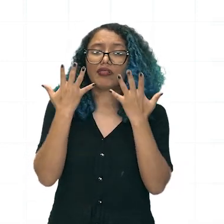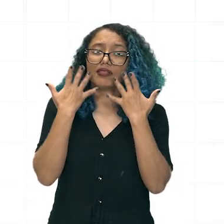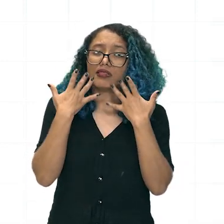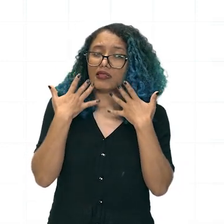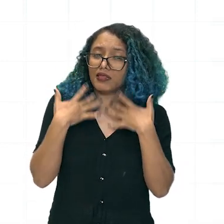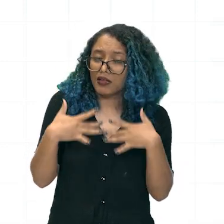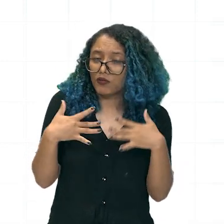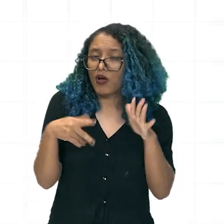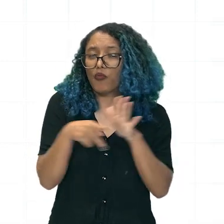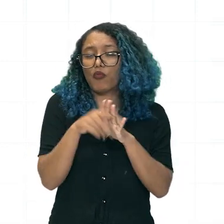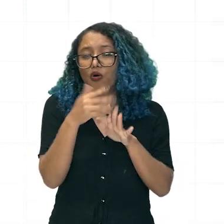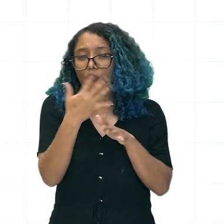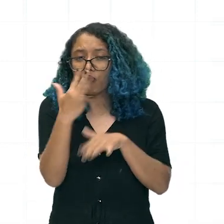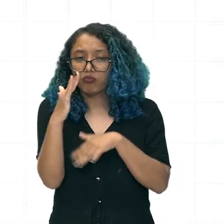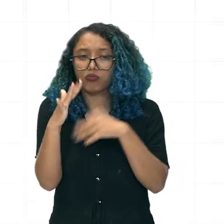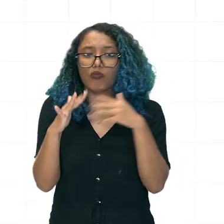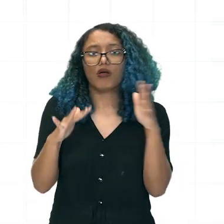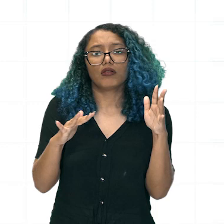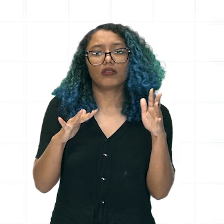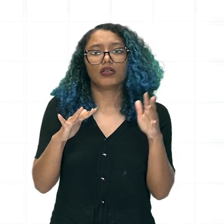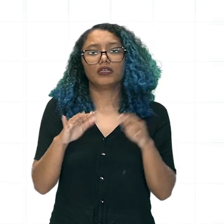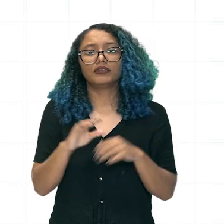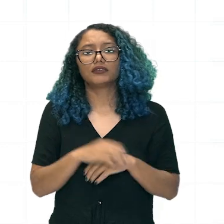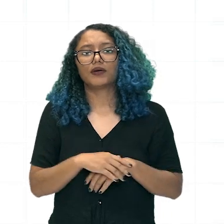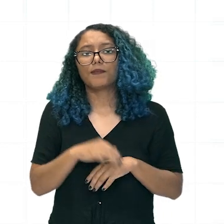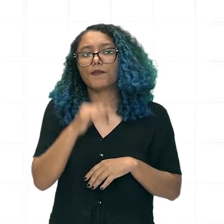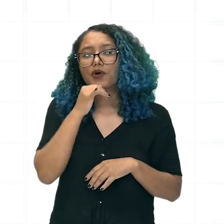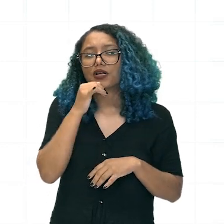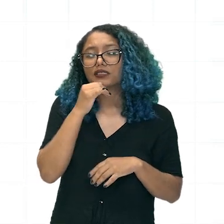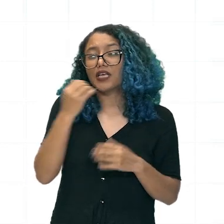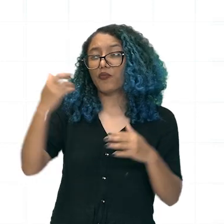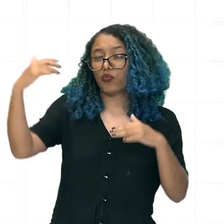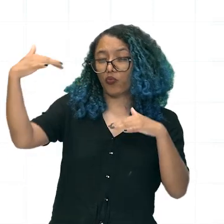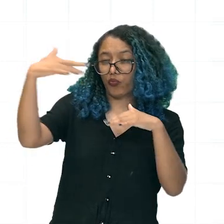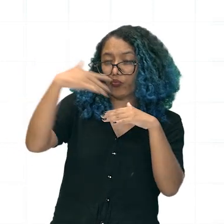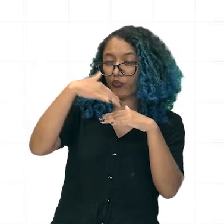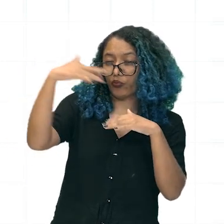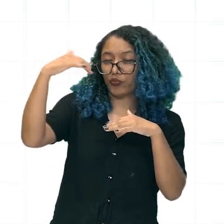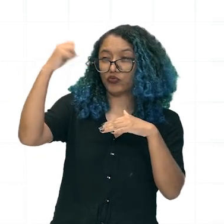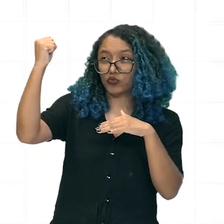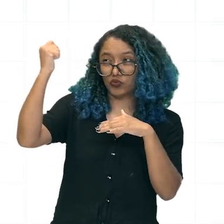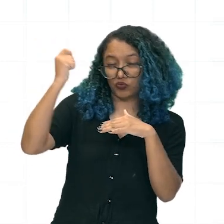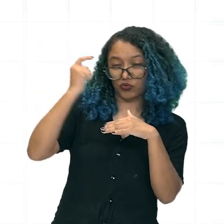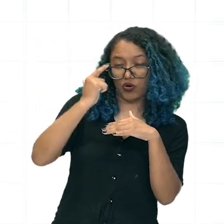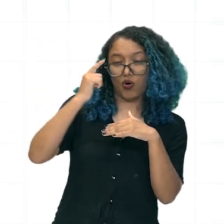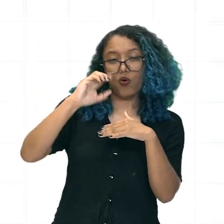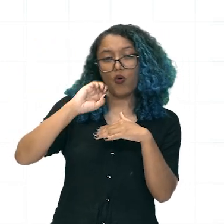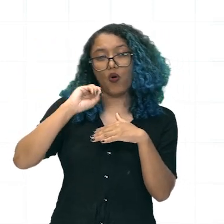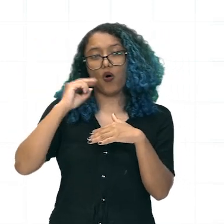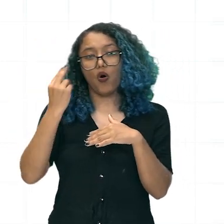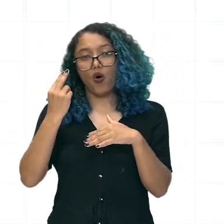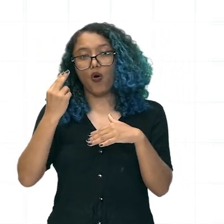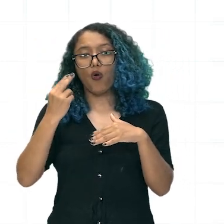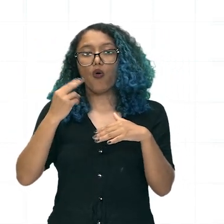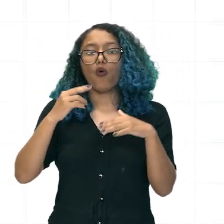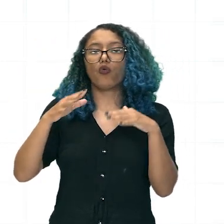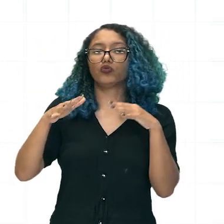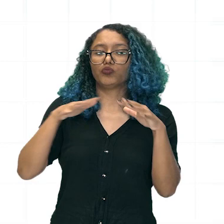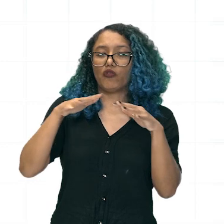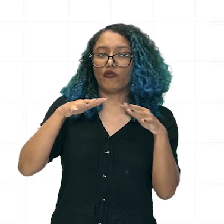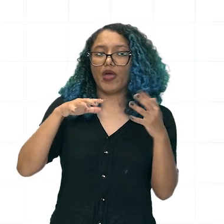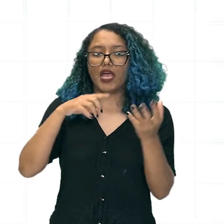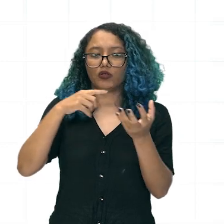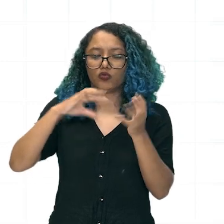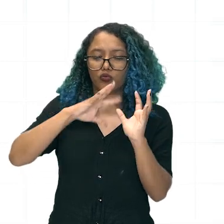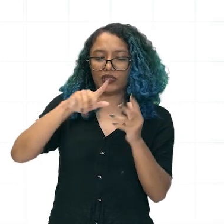como alterações na radiação solar e dos movimentos orbitais da Terra, ou podem ser consequências